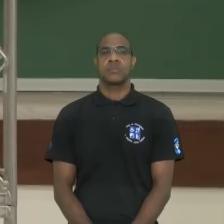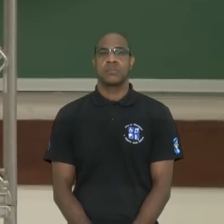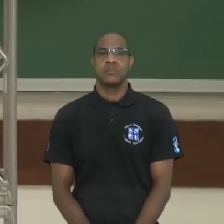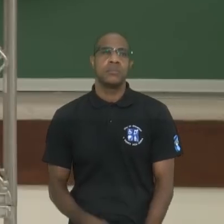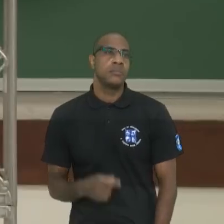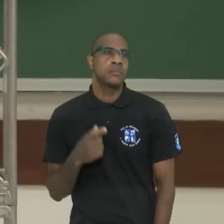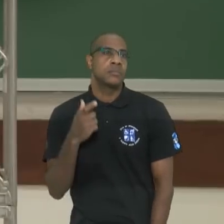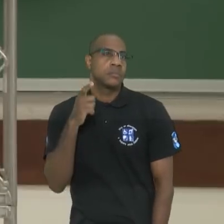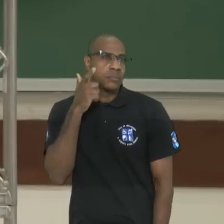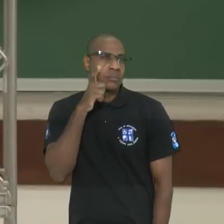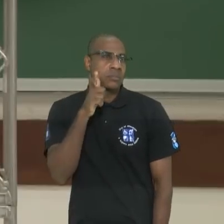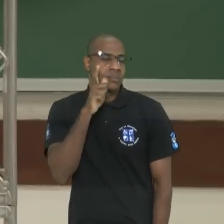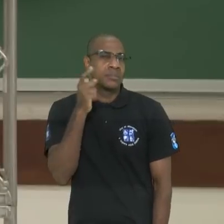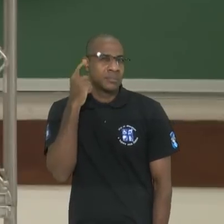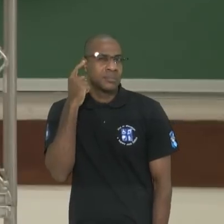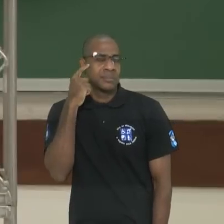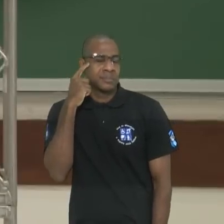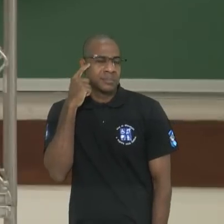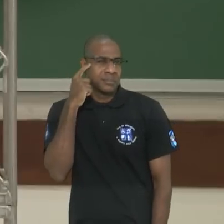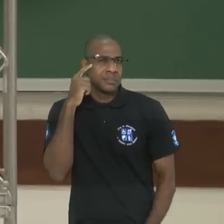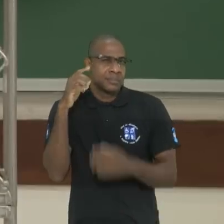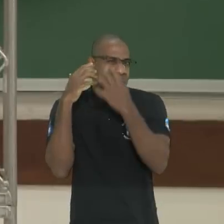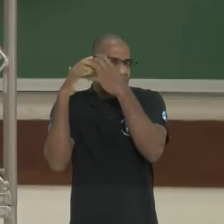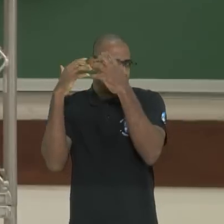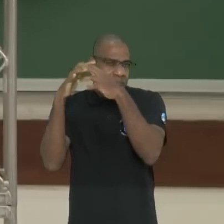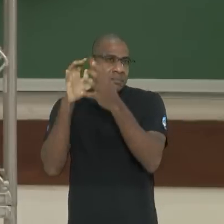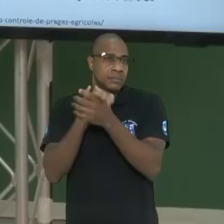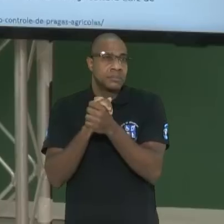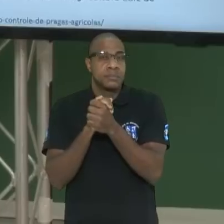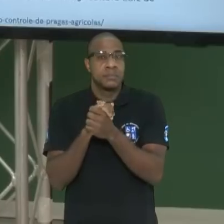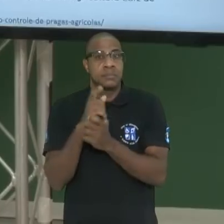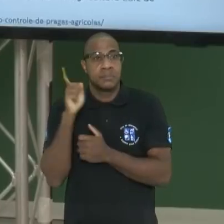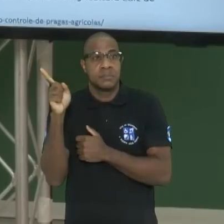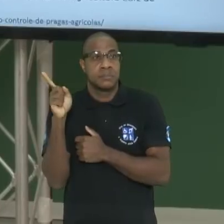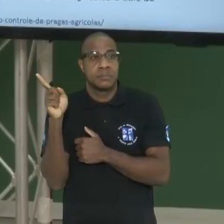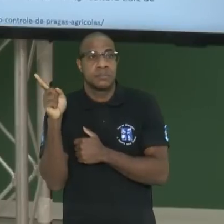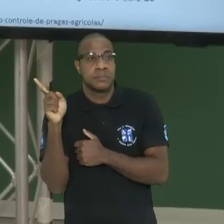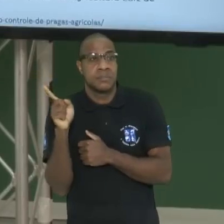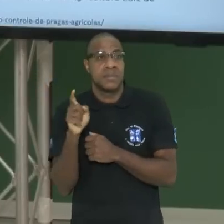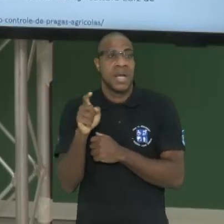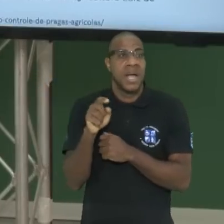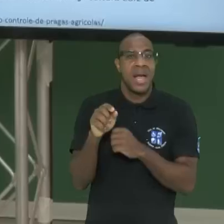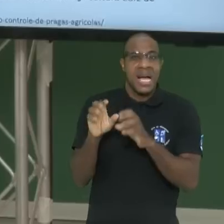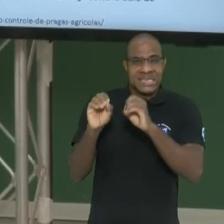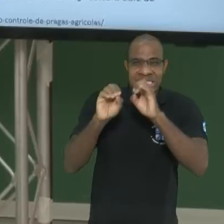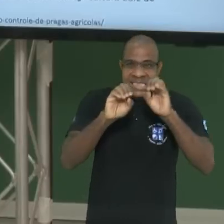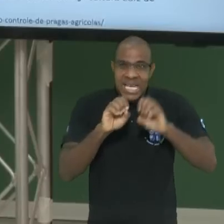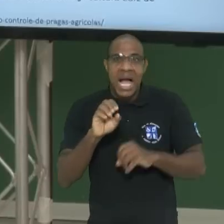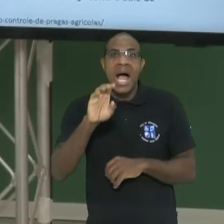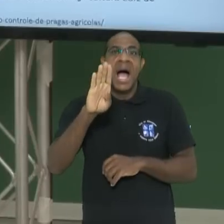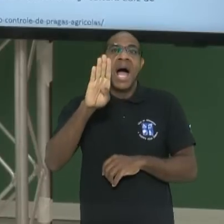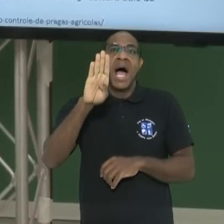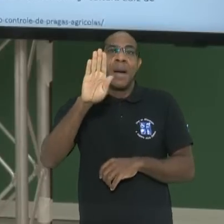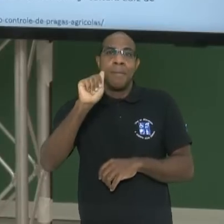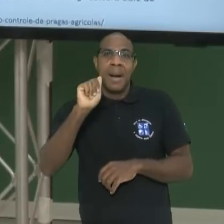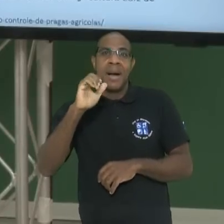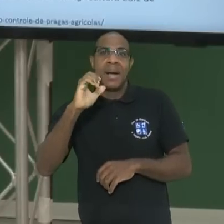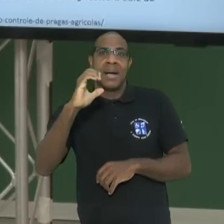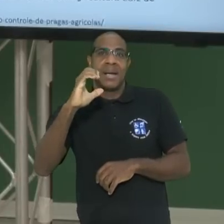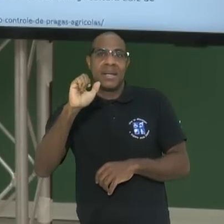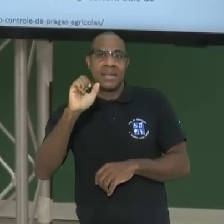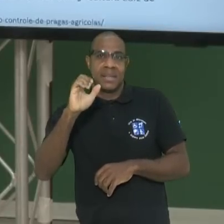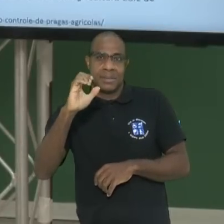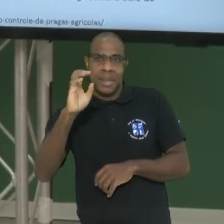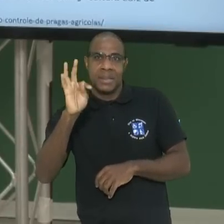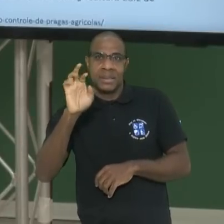Conseguiu raciocinar aí comigo, pessoal? Nesse caso aqui, a bactéria está atrapalhando, né? Porque ela está fazendo com que o pesticida